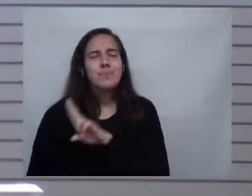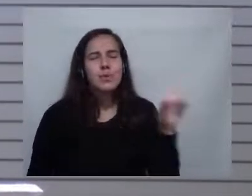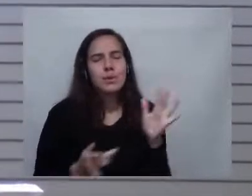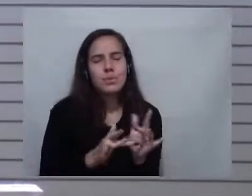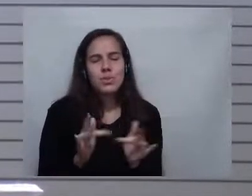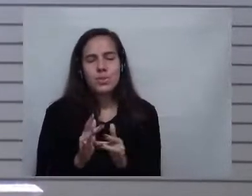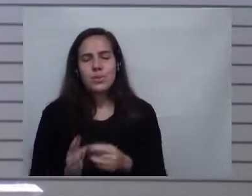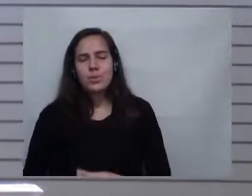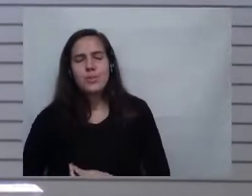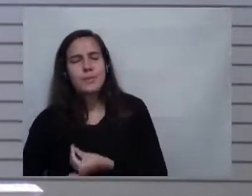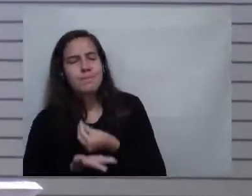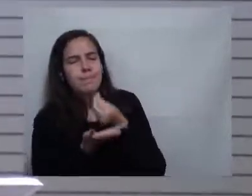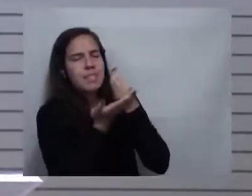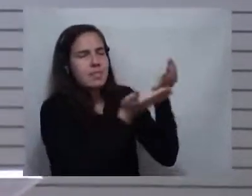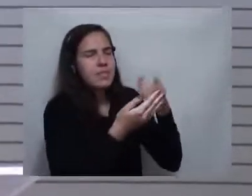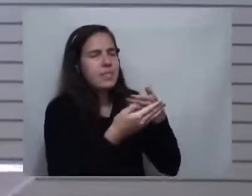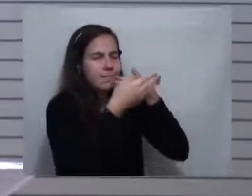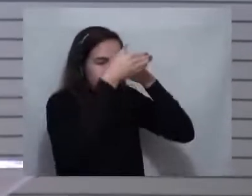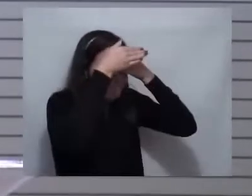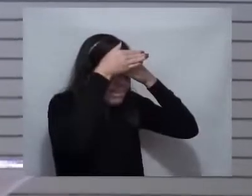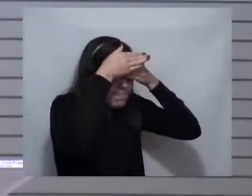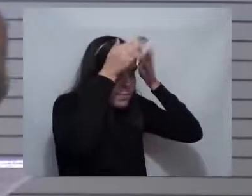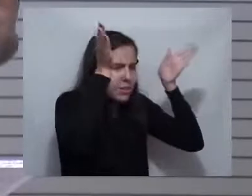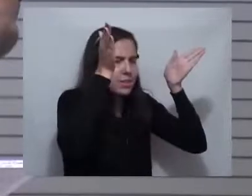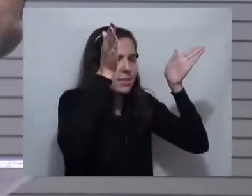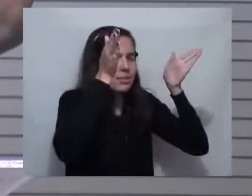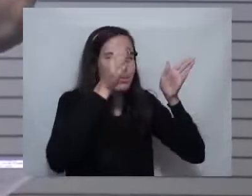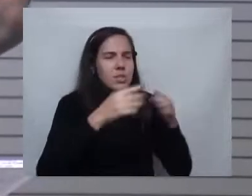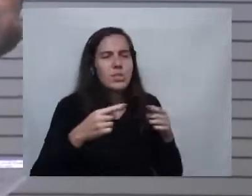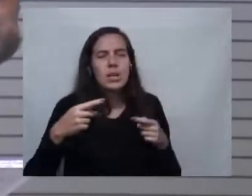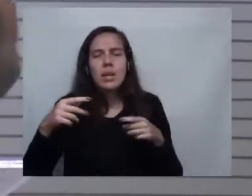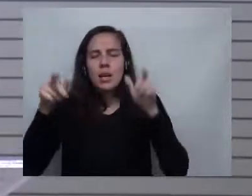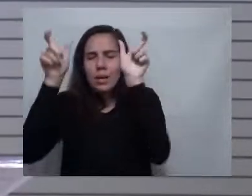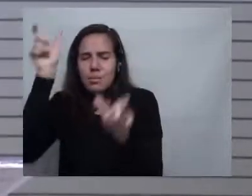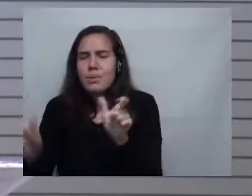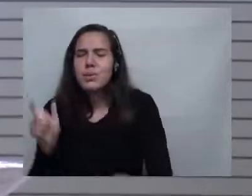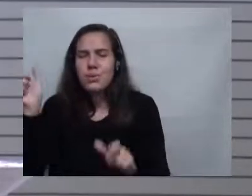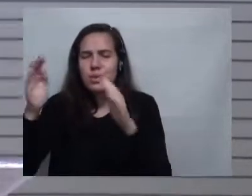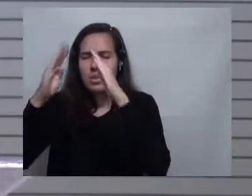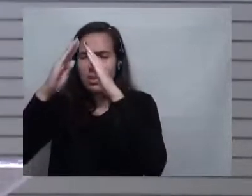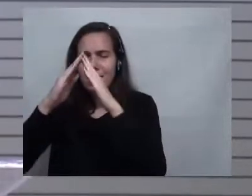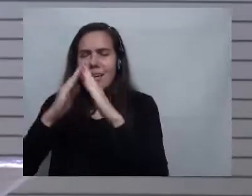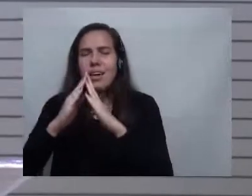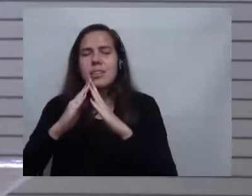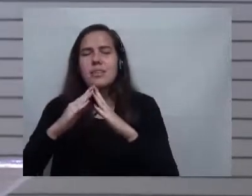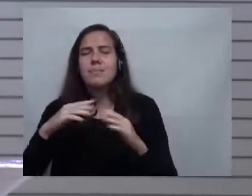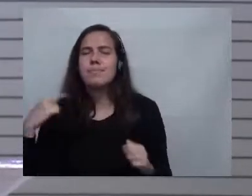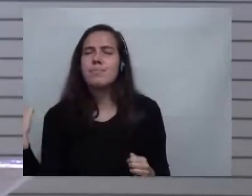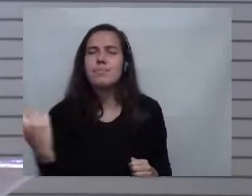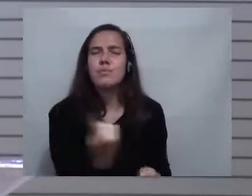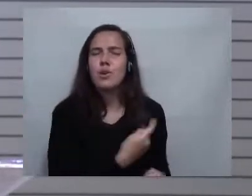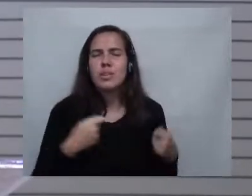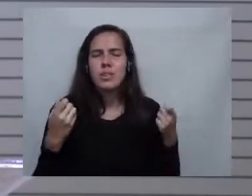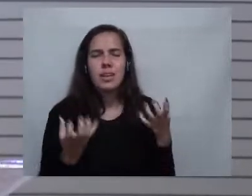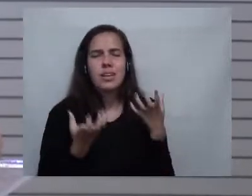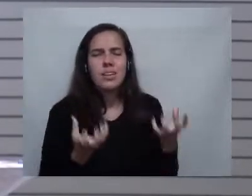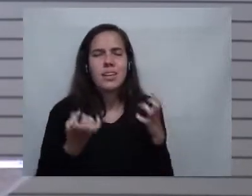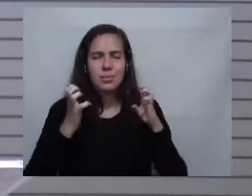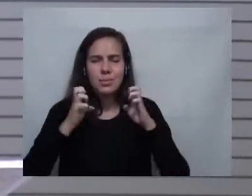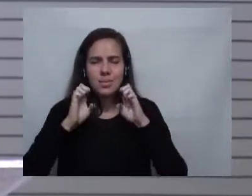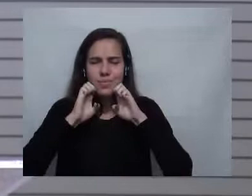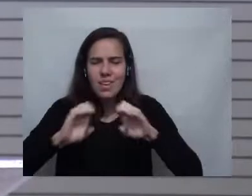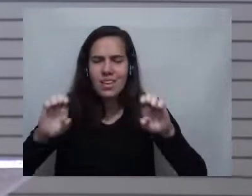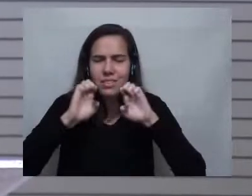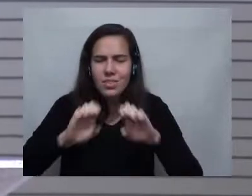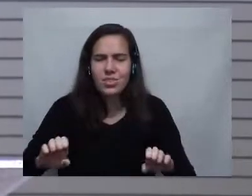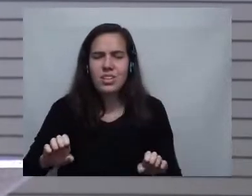lugar a nossa mente o povo de casa que nos acompanha e o Deus espalha o evangelho através de nós com sinais